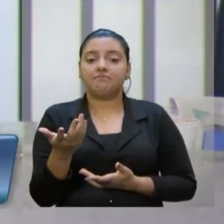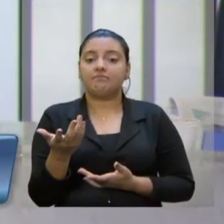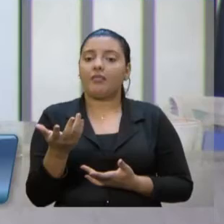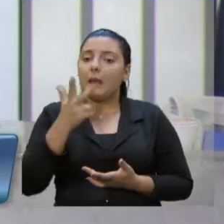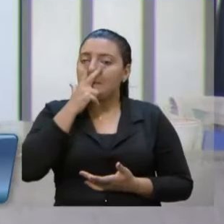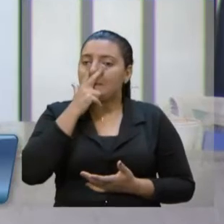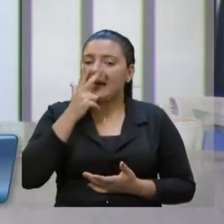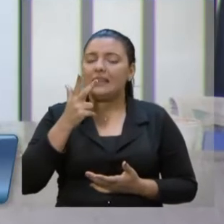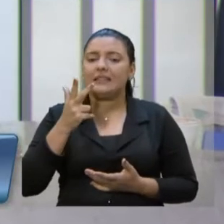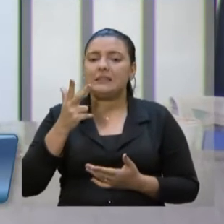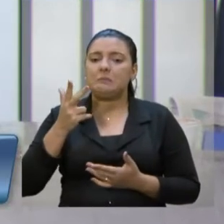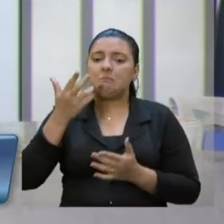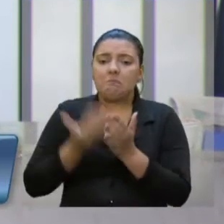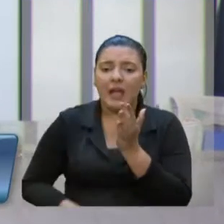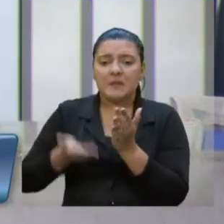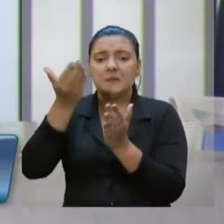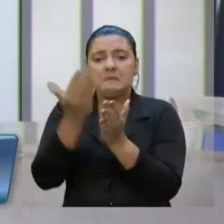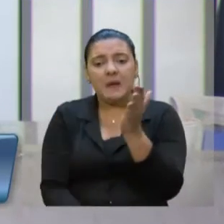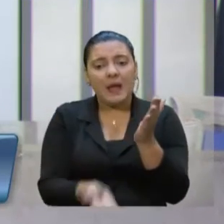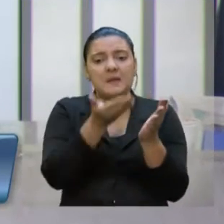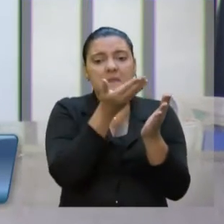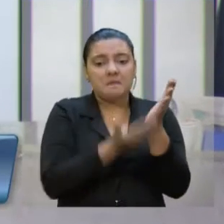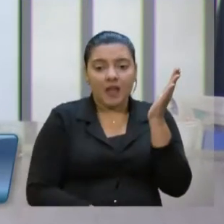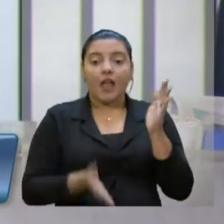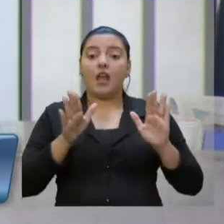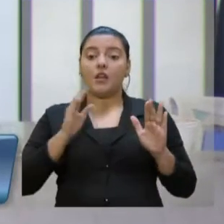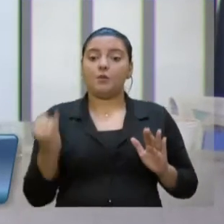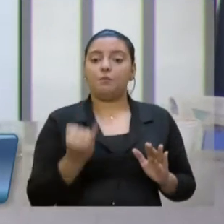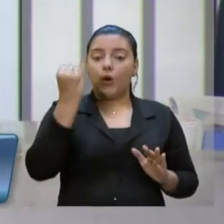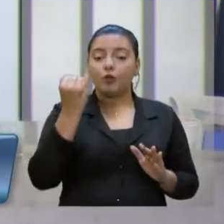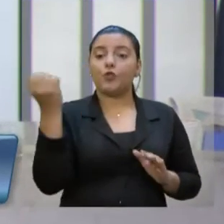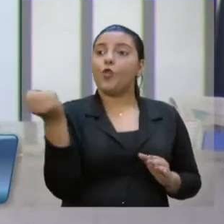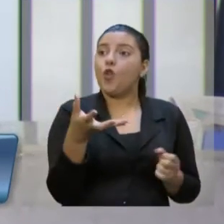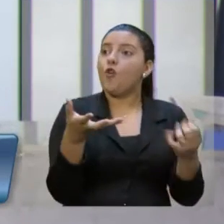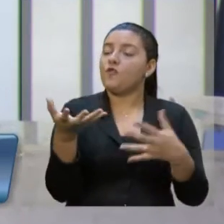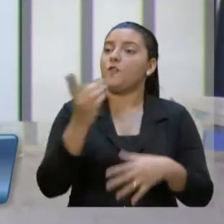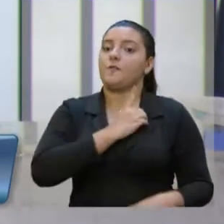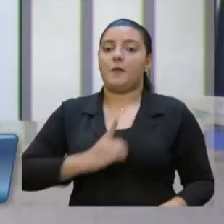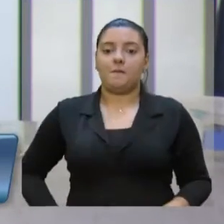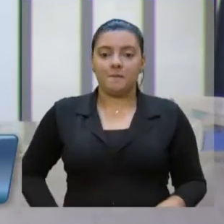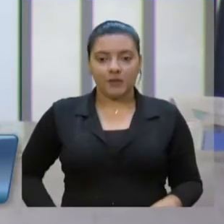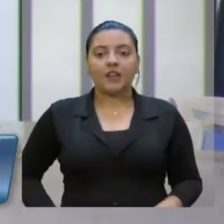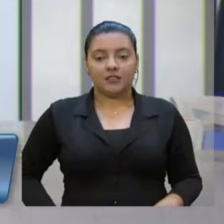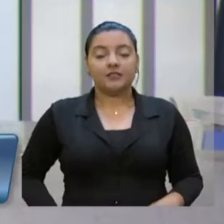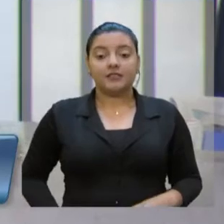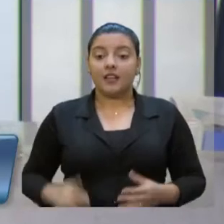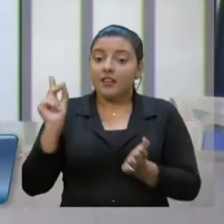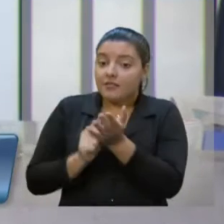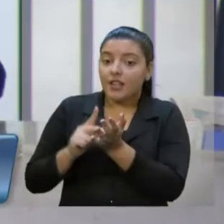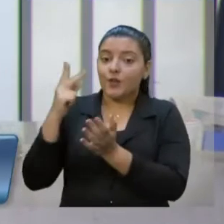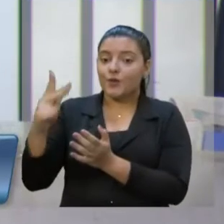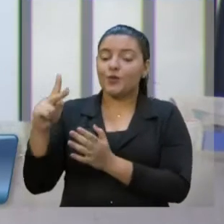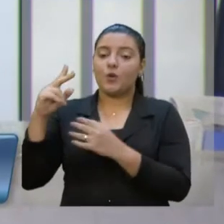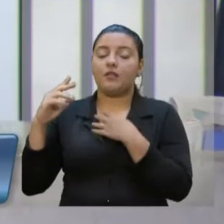tantas vezes derrotado, que é importante que venham outras vozes, e Vossa Excelência traz isso no seu âmago, na